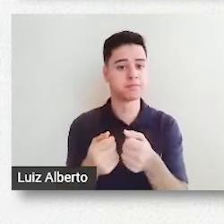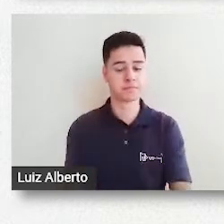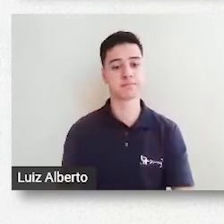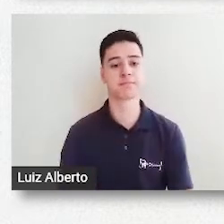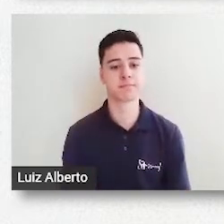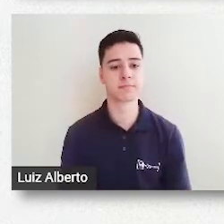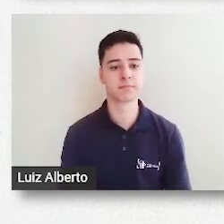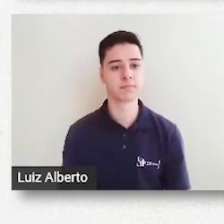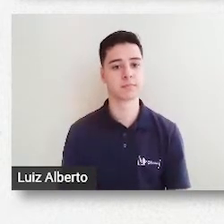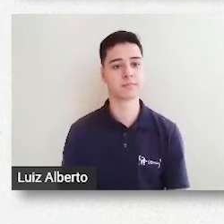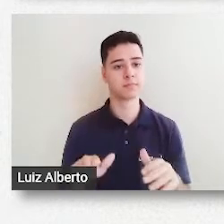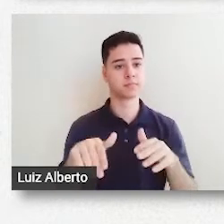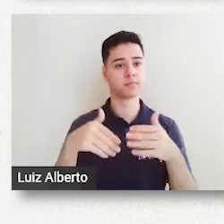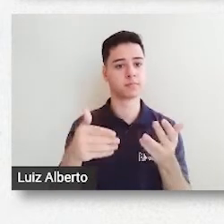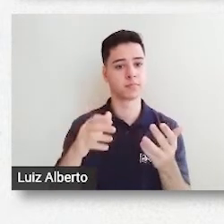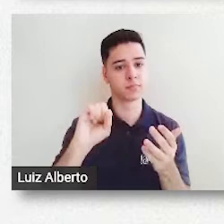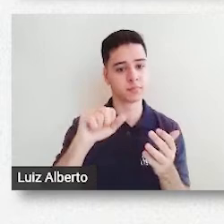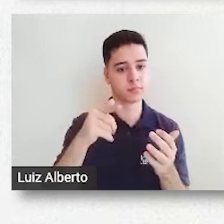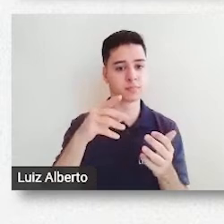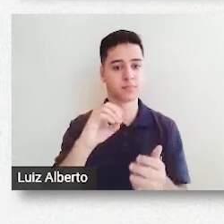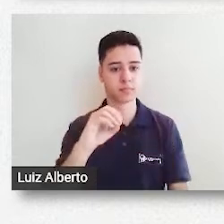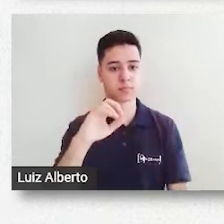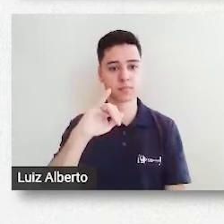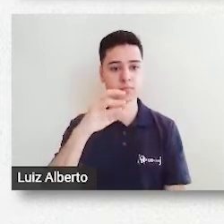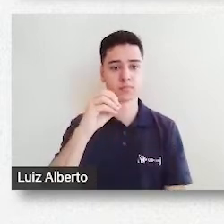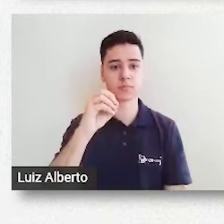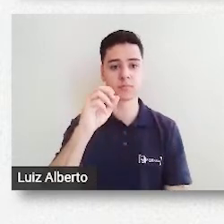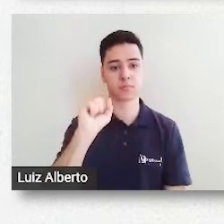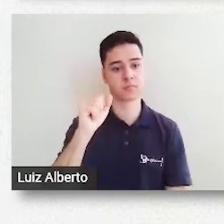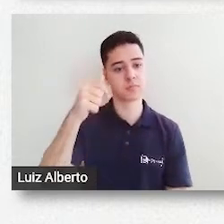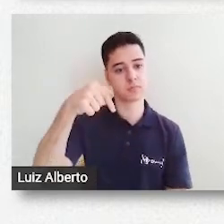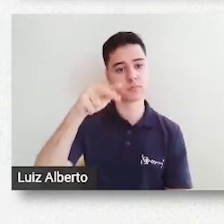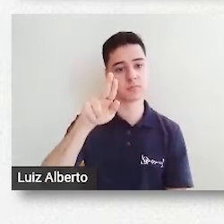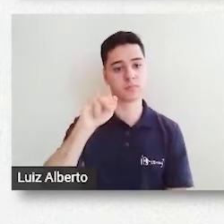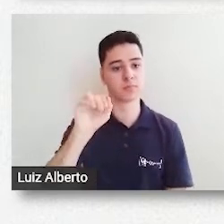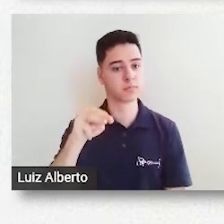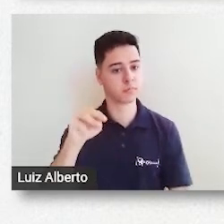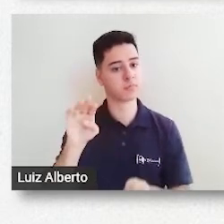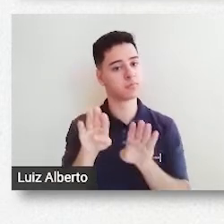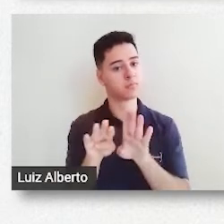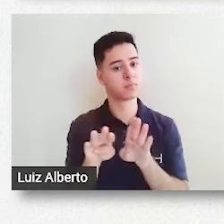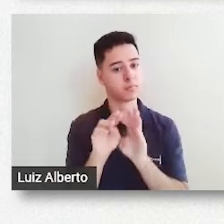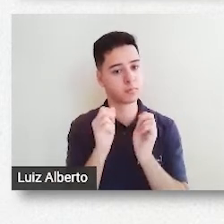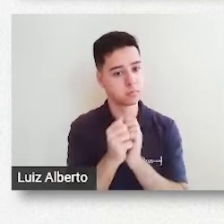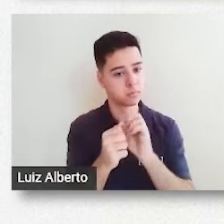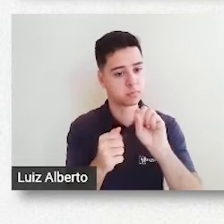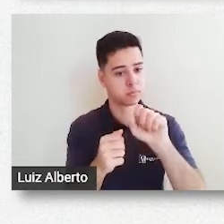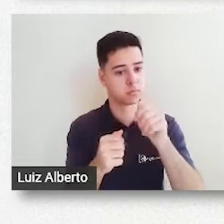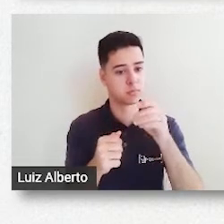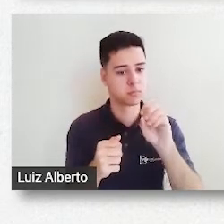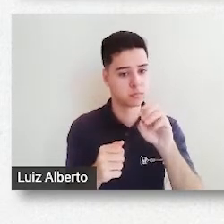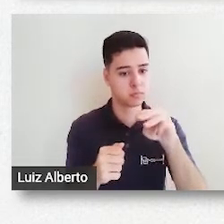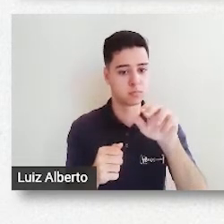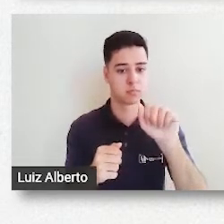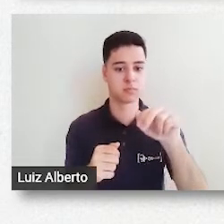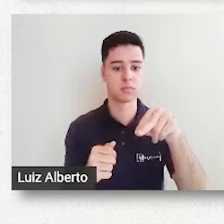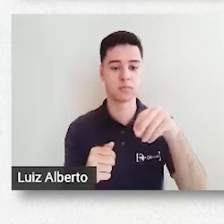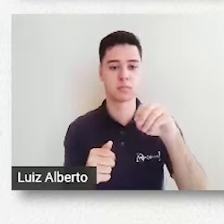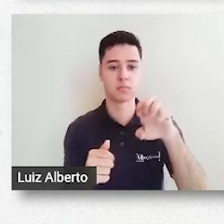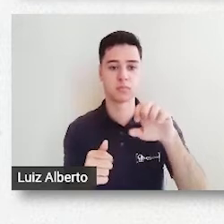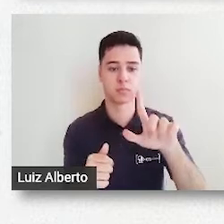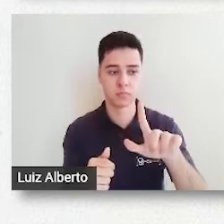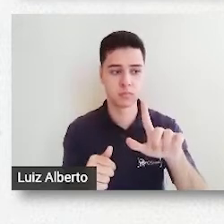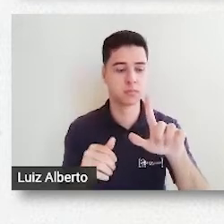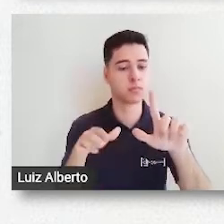Então, gente, São Joaquim, ele também, assim como São Manuel e como a própria Santana, né, que a gente vai ver no